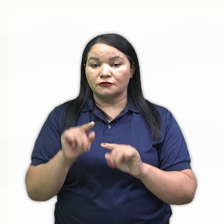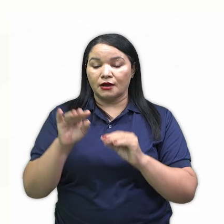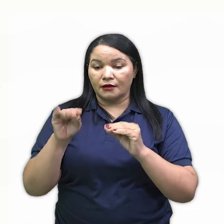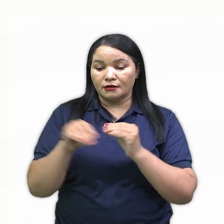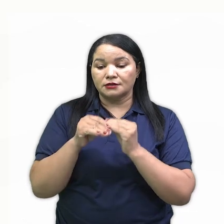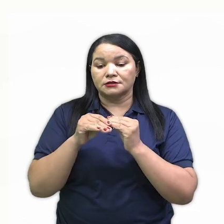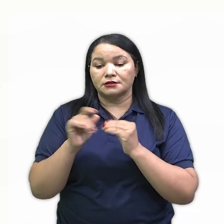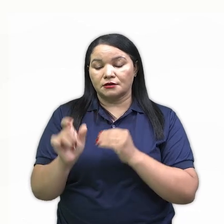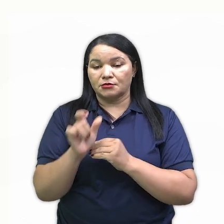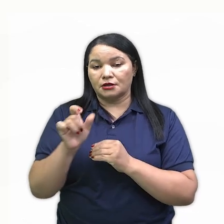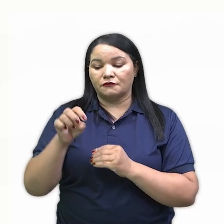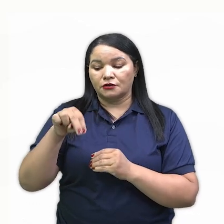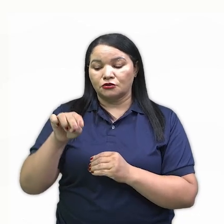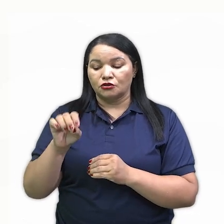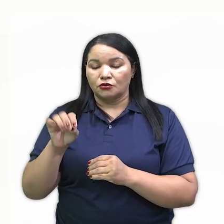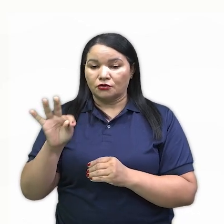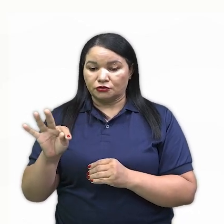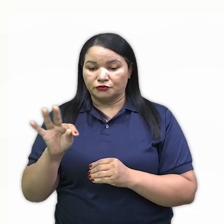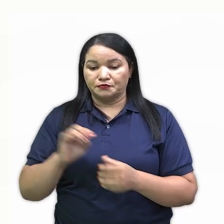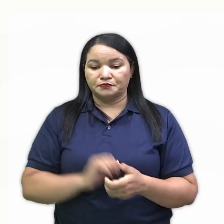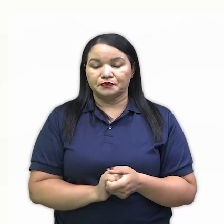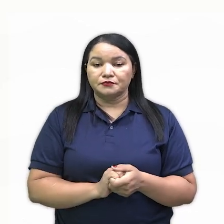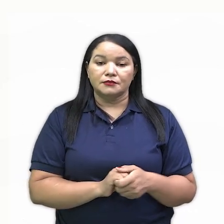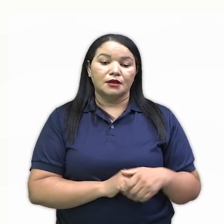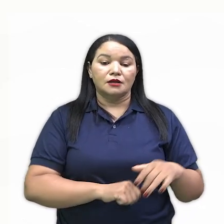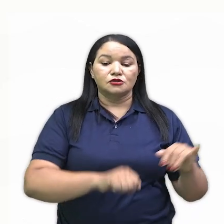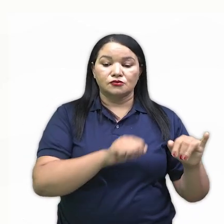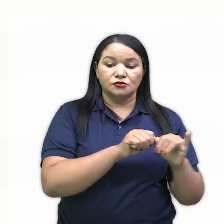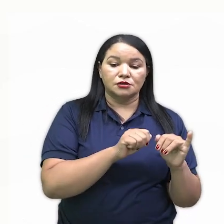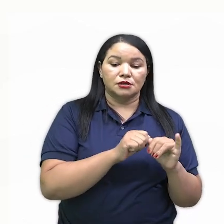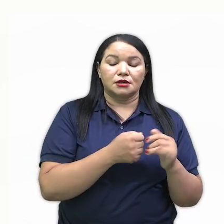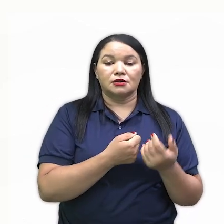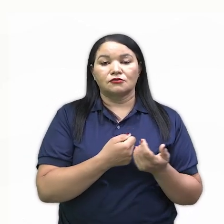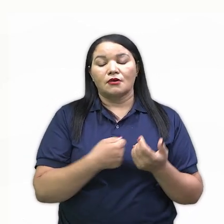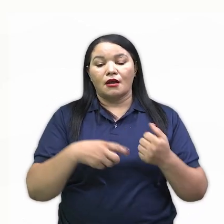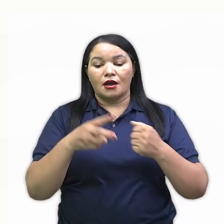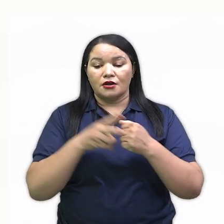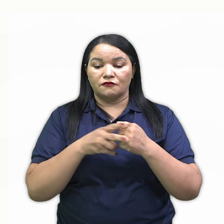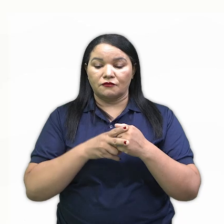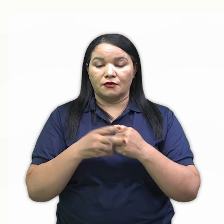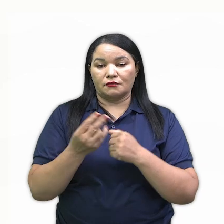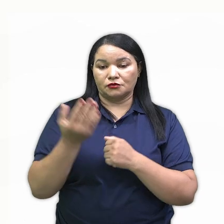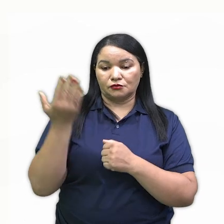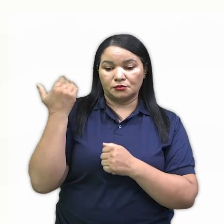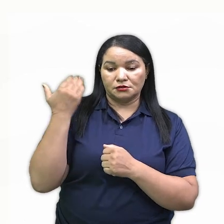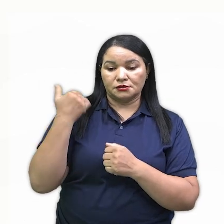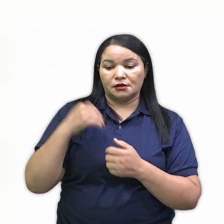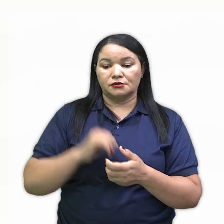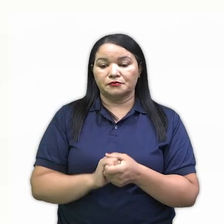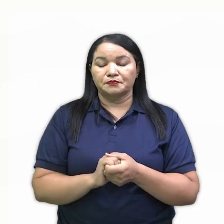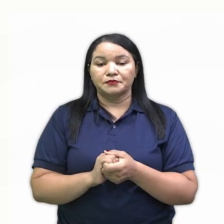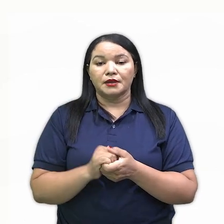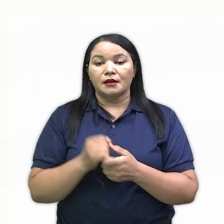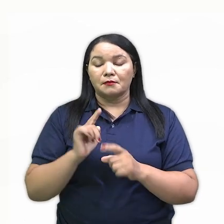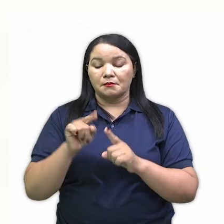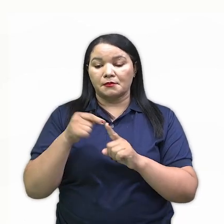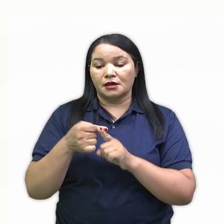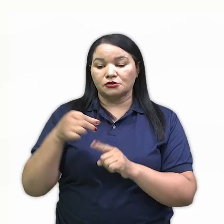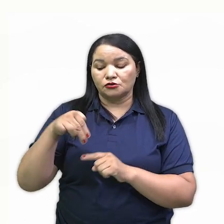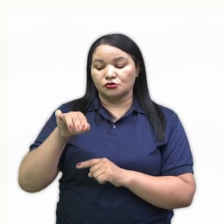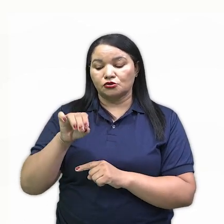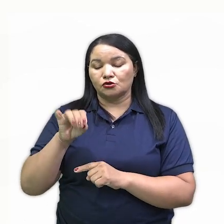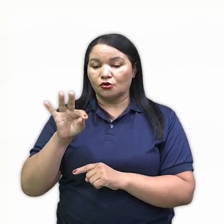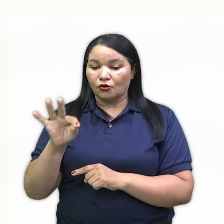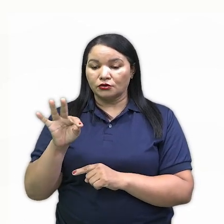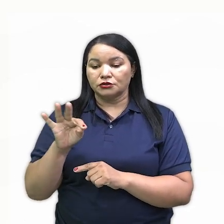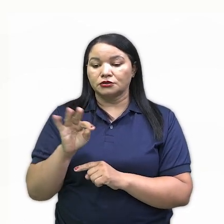só, sujeito, she. Passado do verbo to be, was, not, o